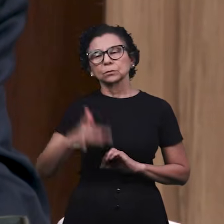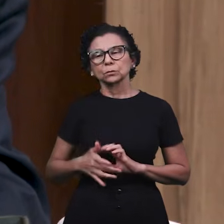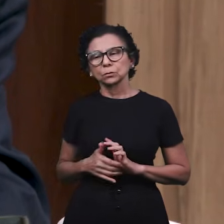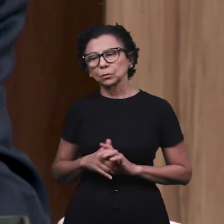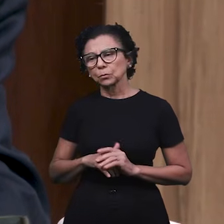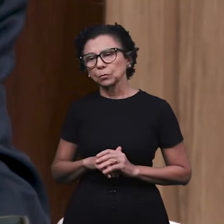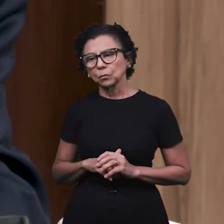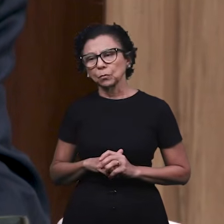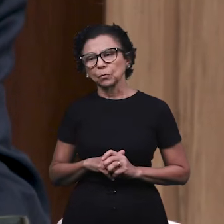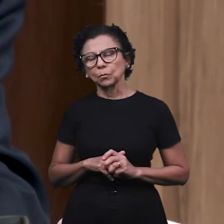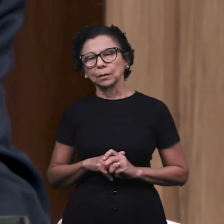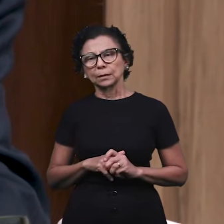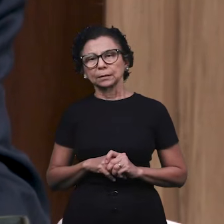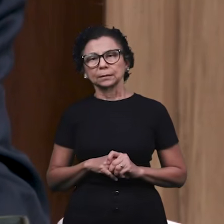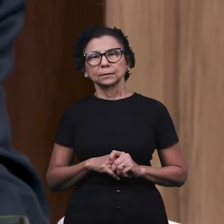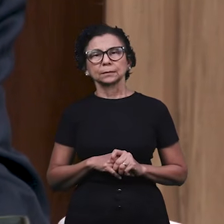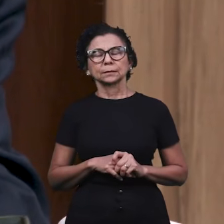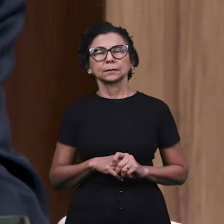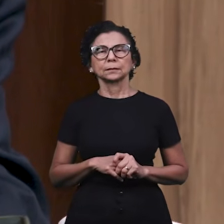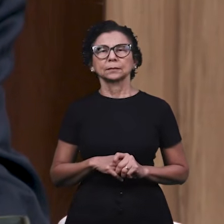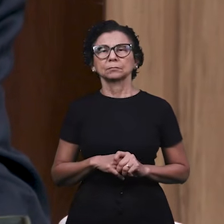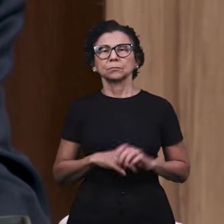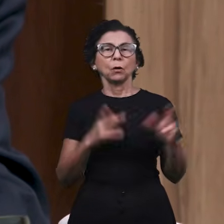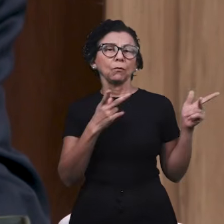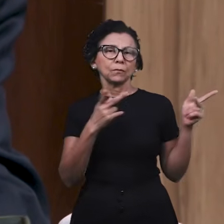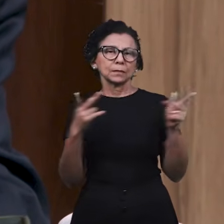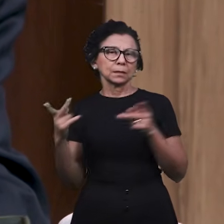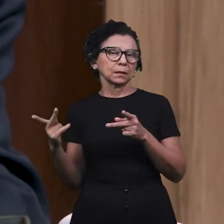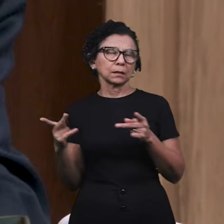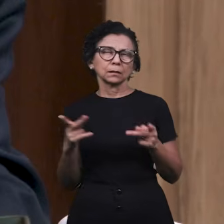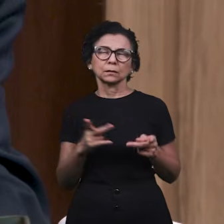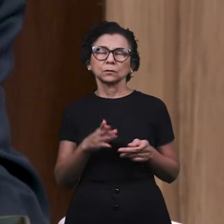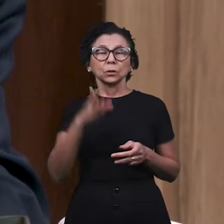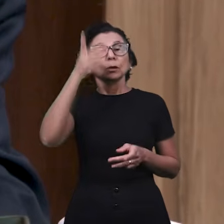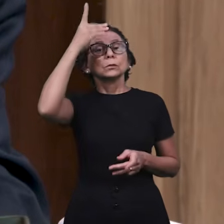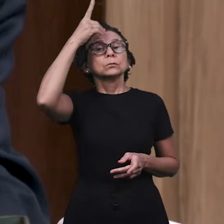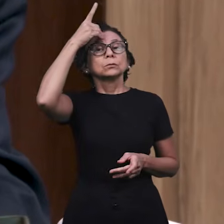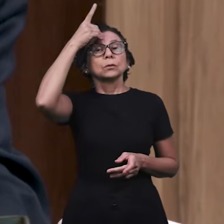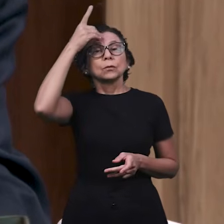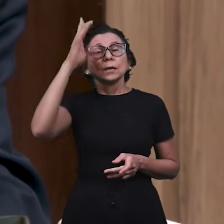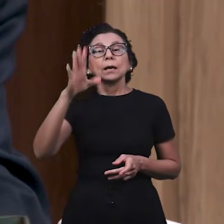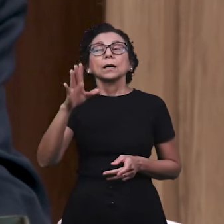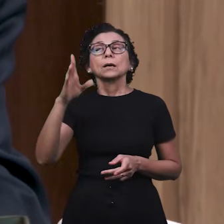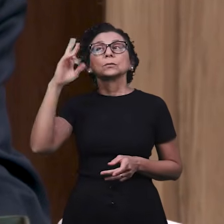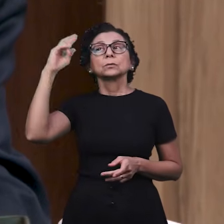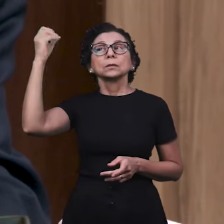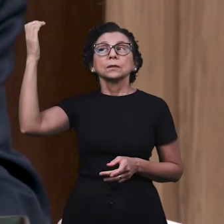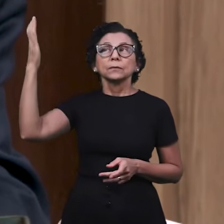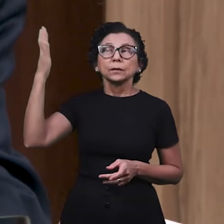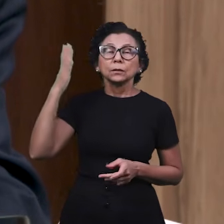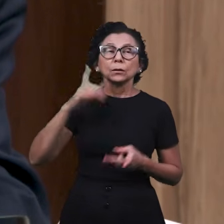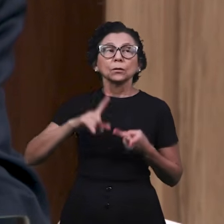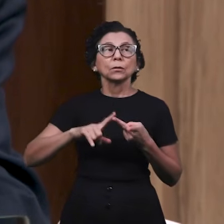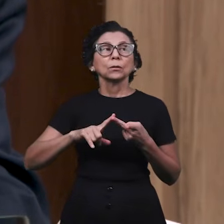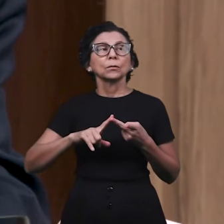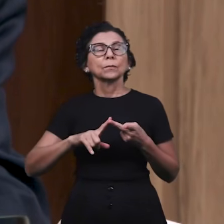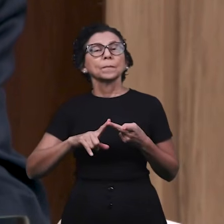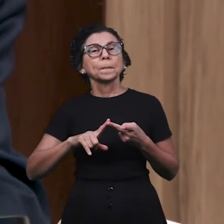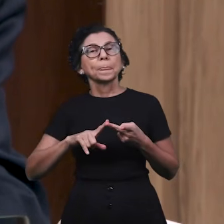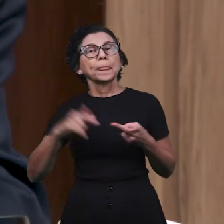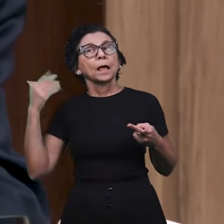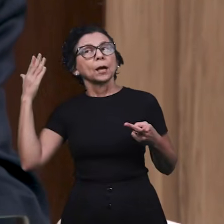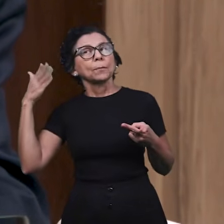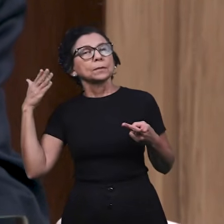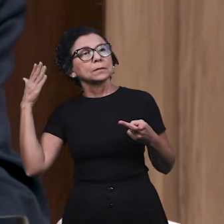a transmissão dos dons espirituais. O Senhor deu tal e tal revelação, a mensagem sobre esse assunto, e